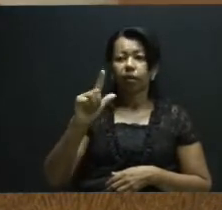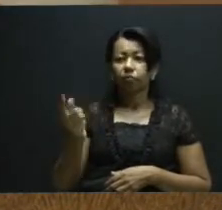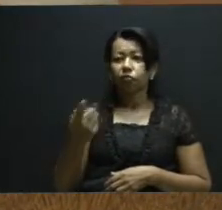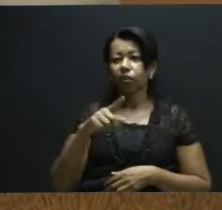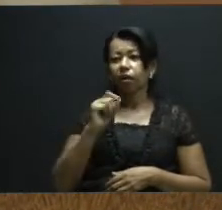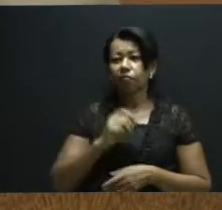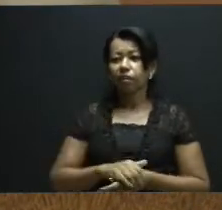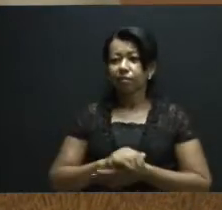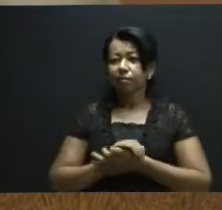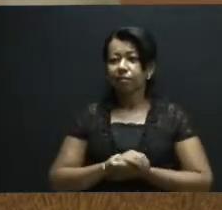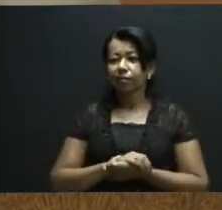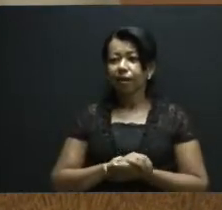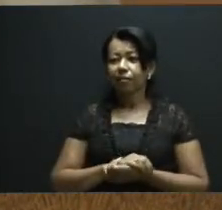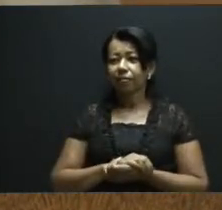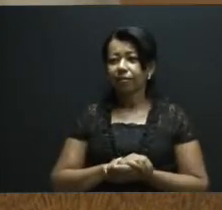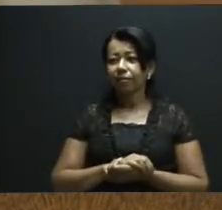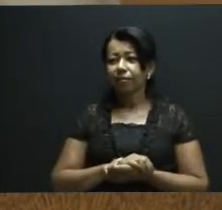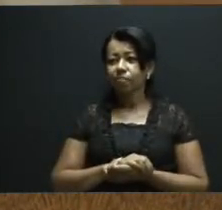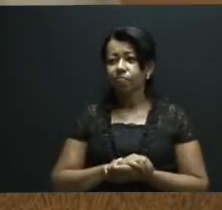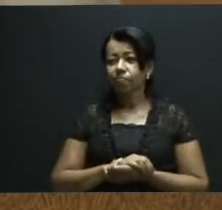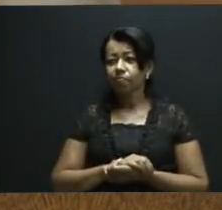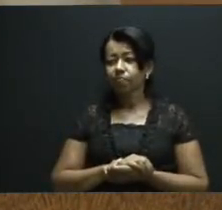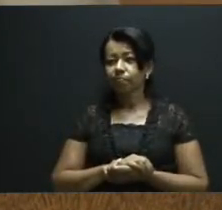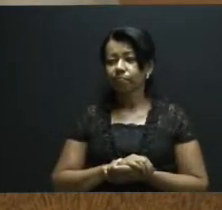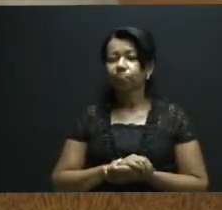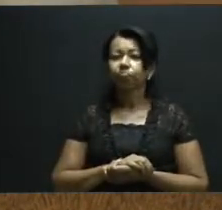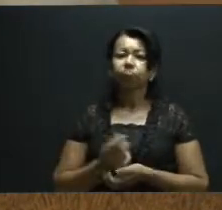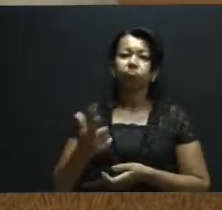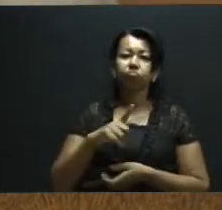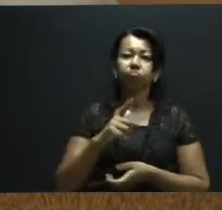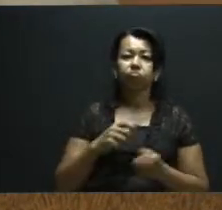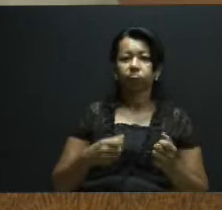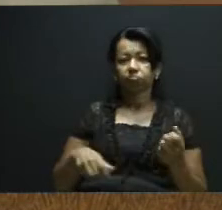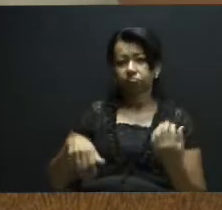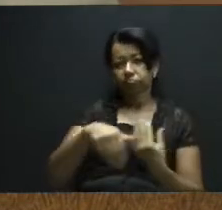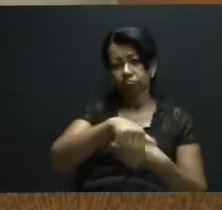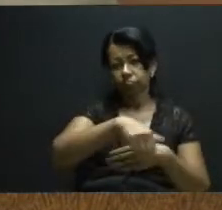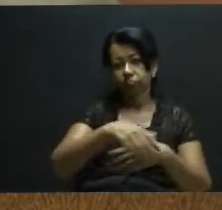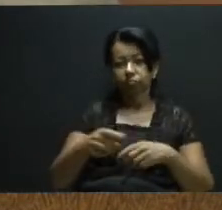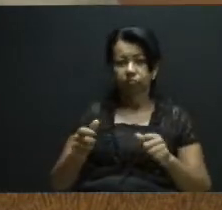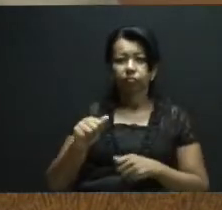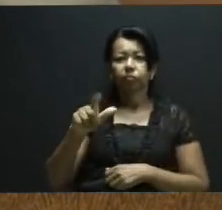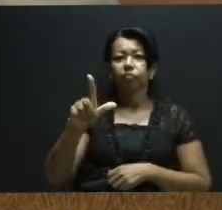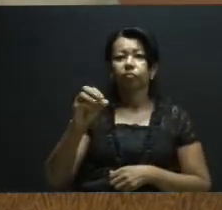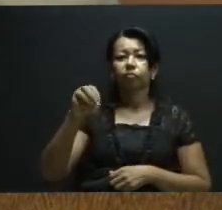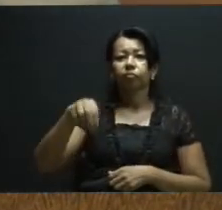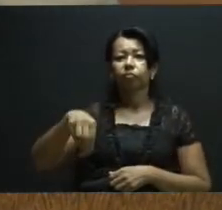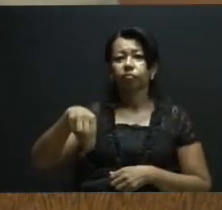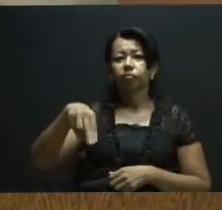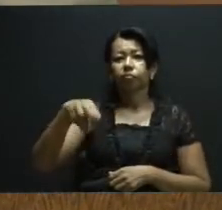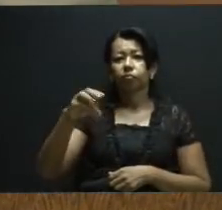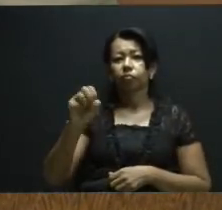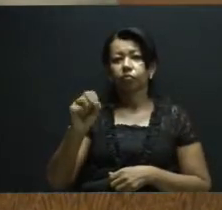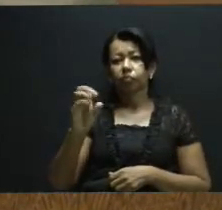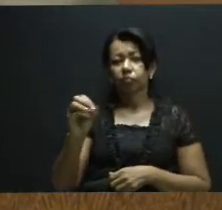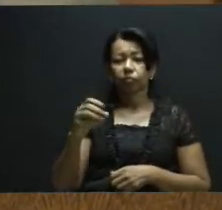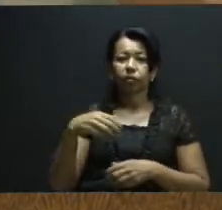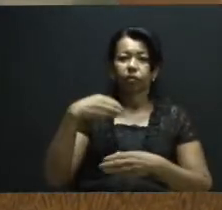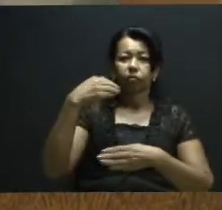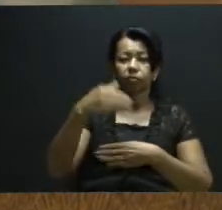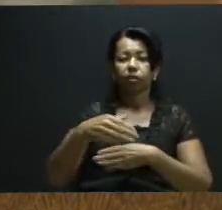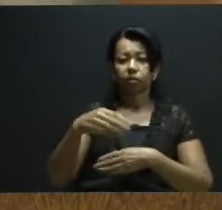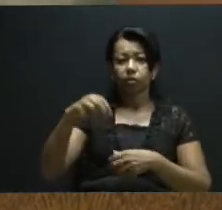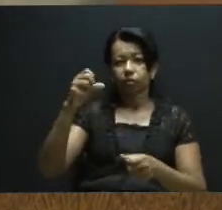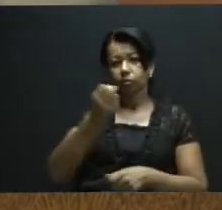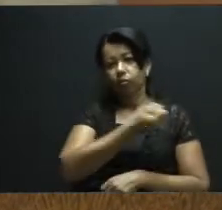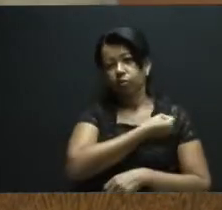reparo na lombada e no leito carroçável da praça ideal alonso gonçalves em frente ao número 70